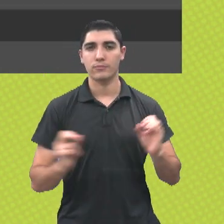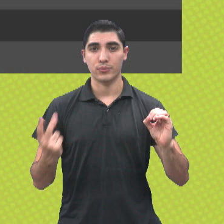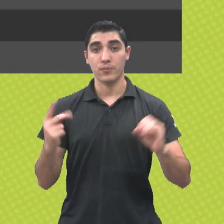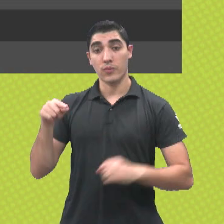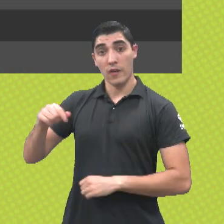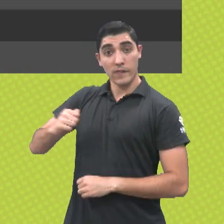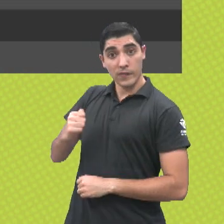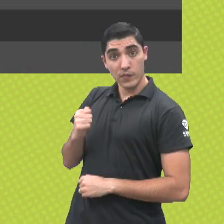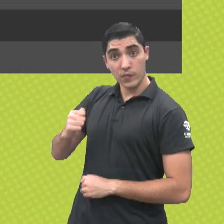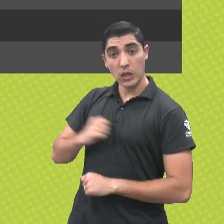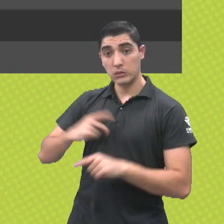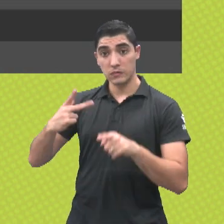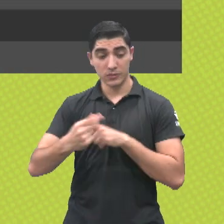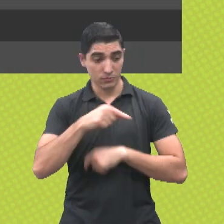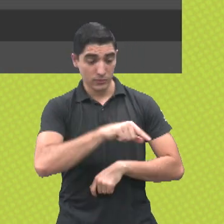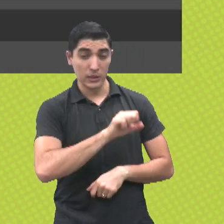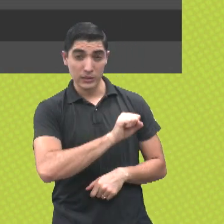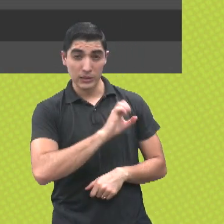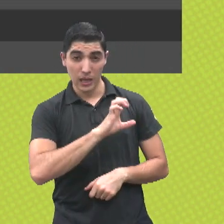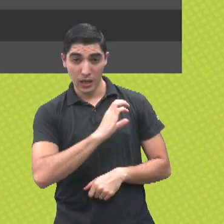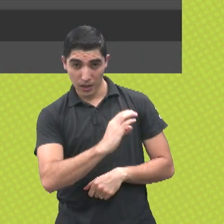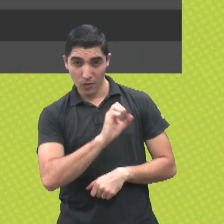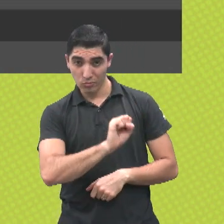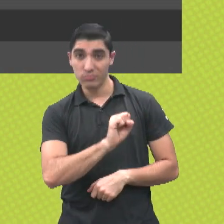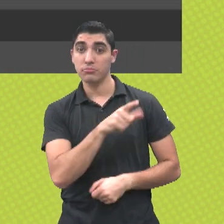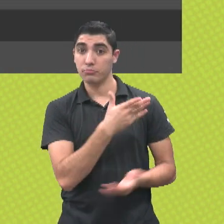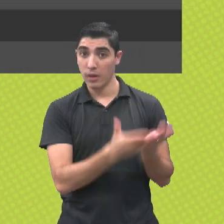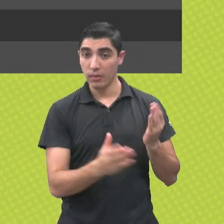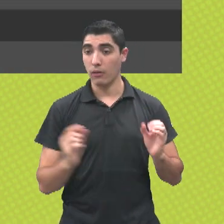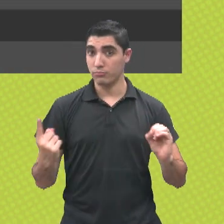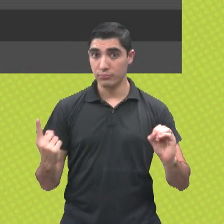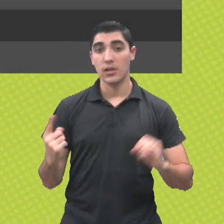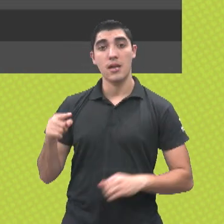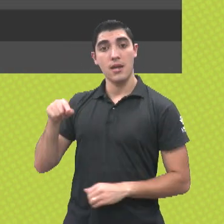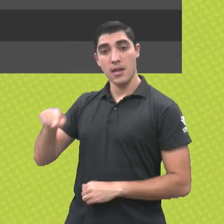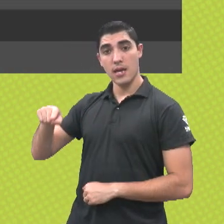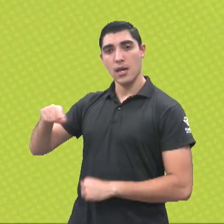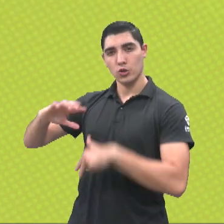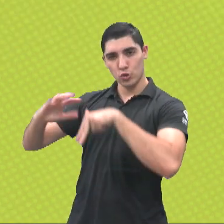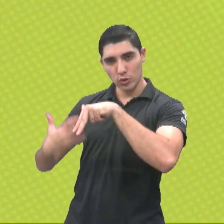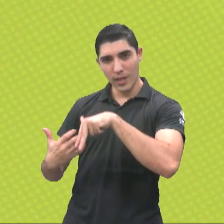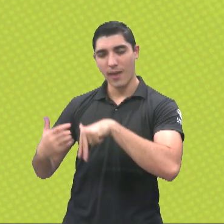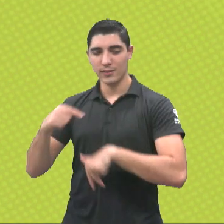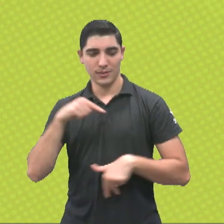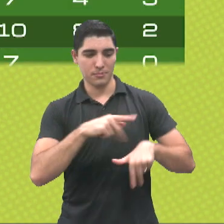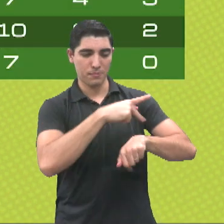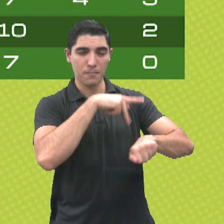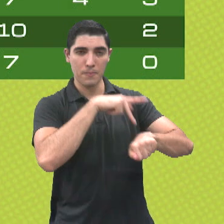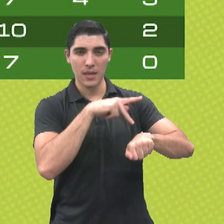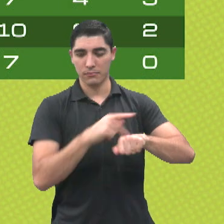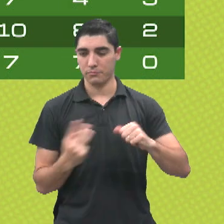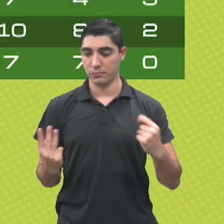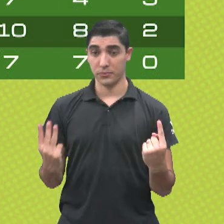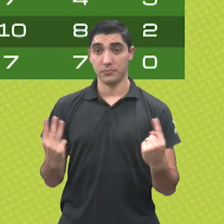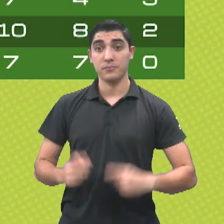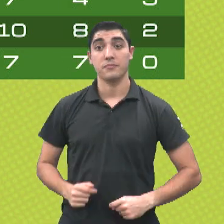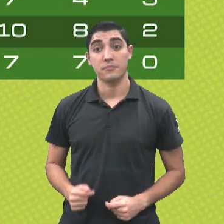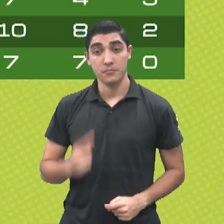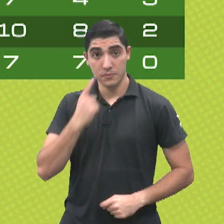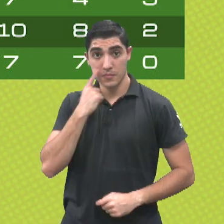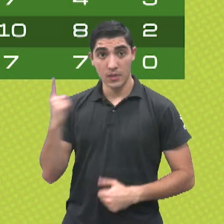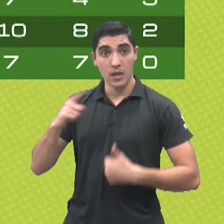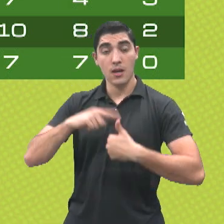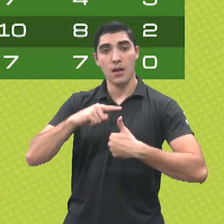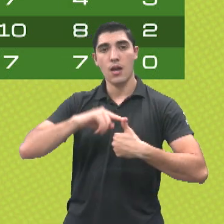São Caetano, olha o São Caetano tropeçando aí. E o Joseense bateu o Penapolense 3-1. A classificação mostra o seguinte: Paulista,